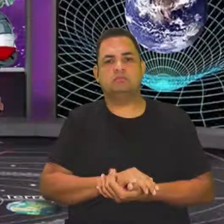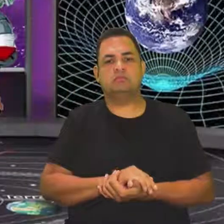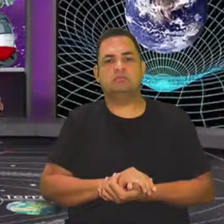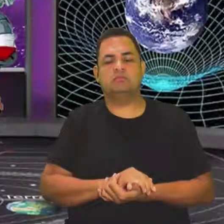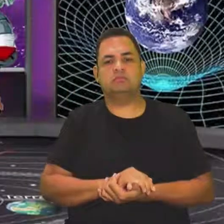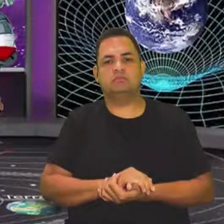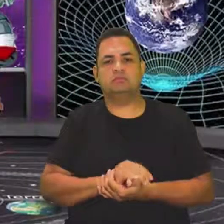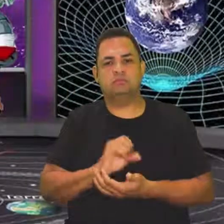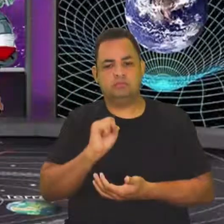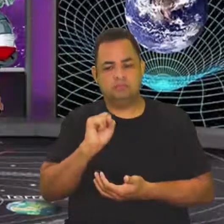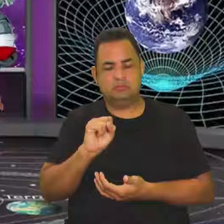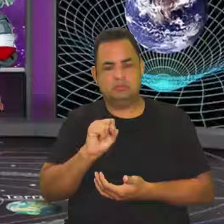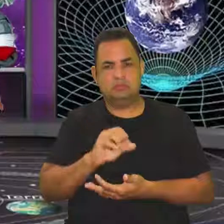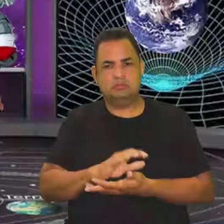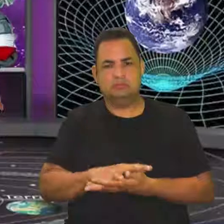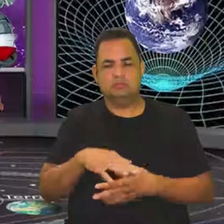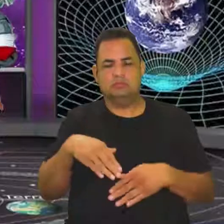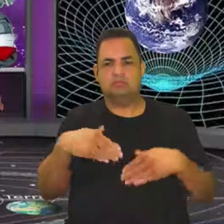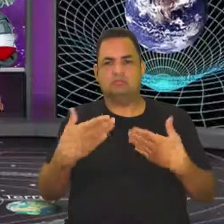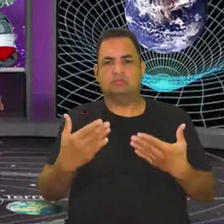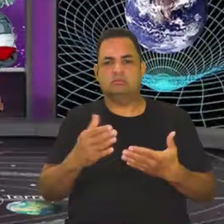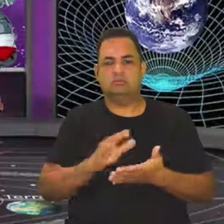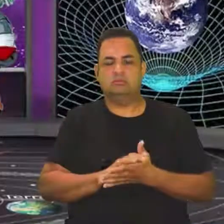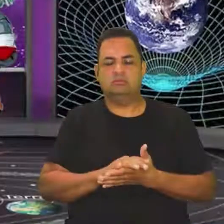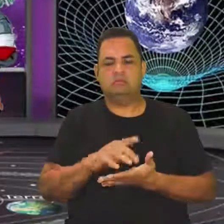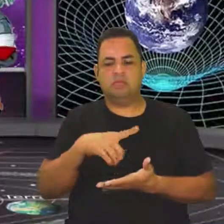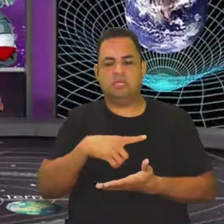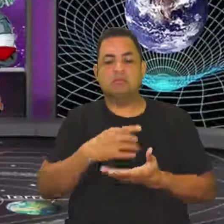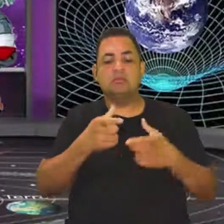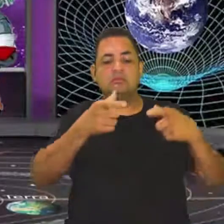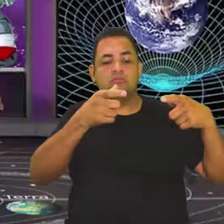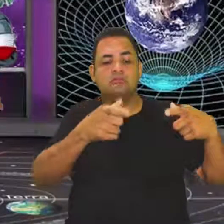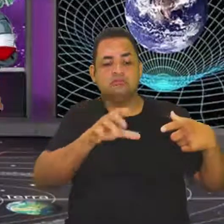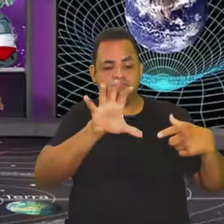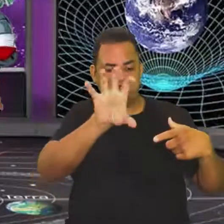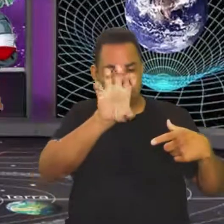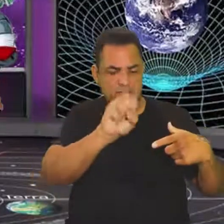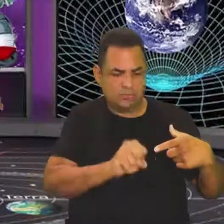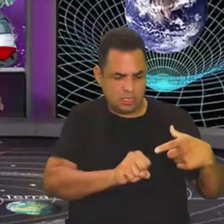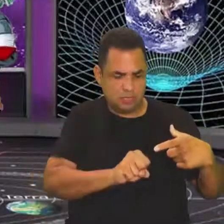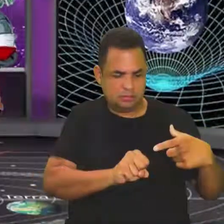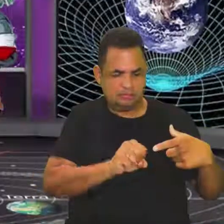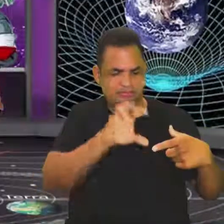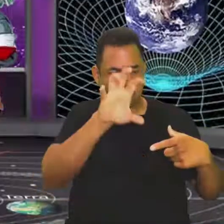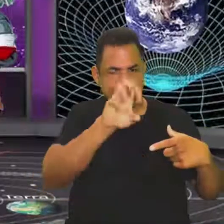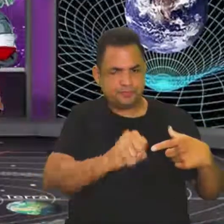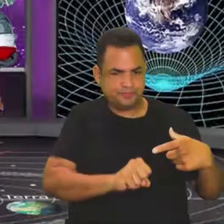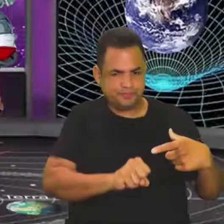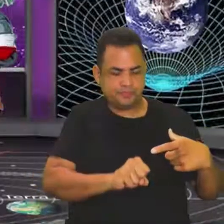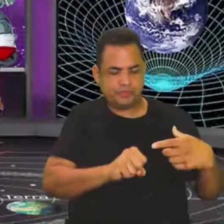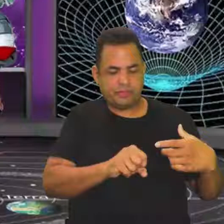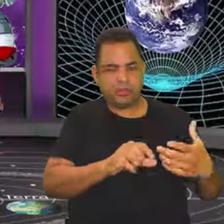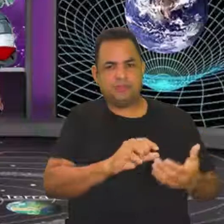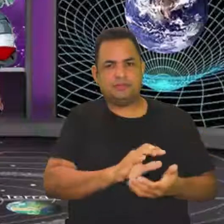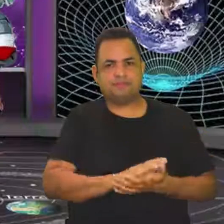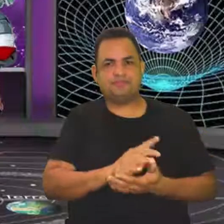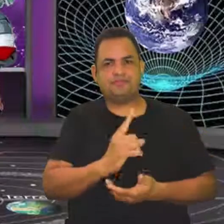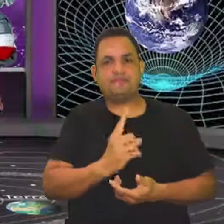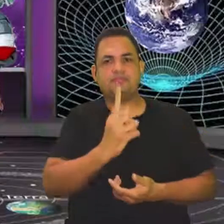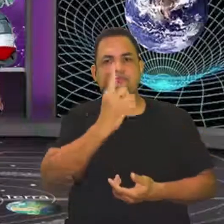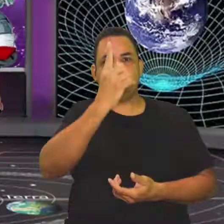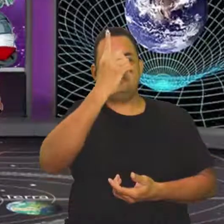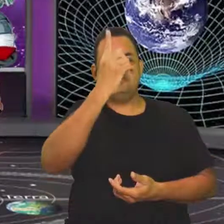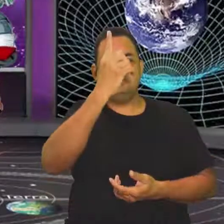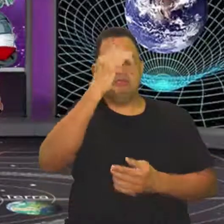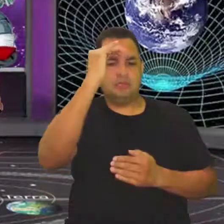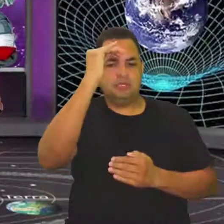naquele ponto tem um ponto que atrai mais o raio, né? Por exemplo, um para-raio, né? Edifícios muito altos são mais propensos a